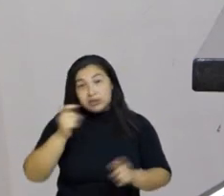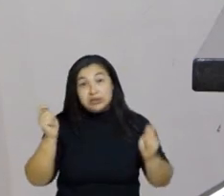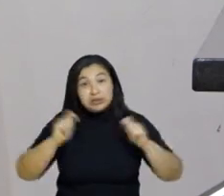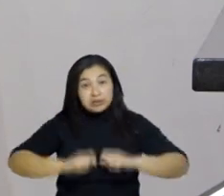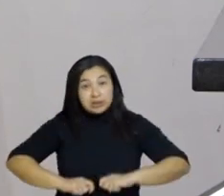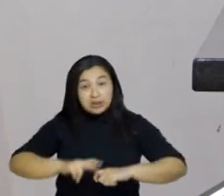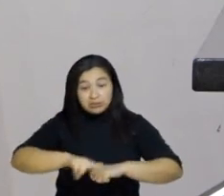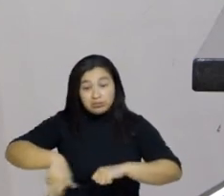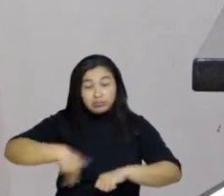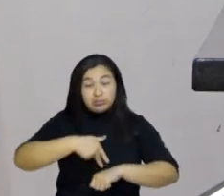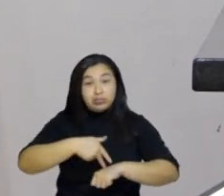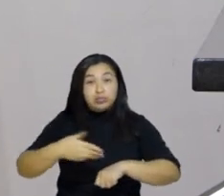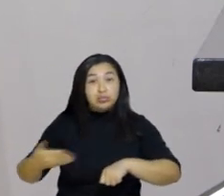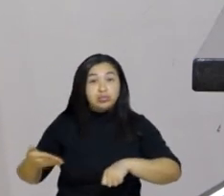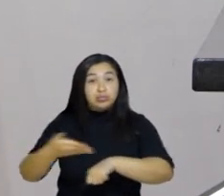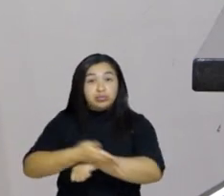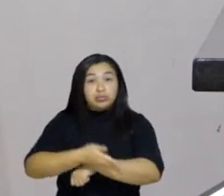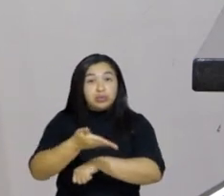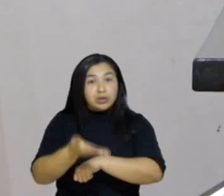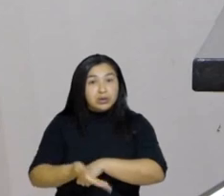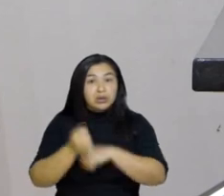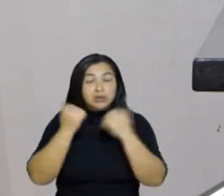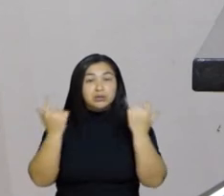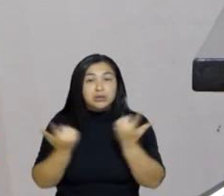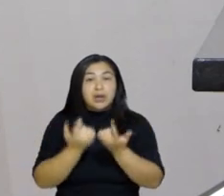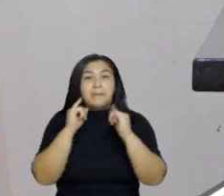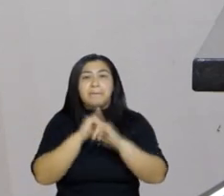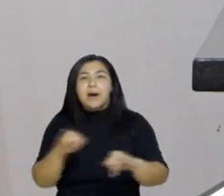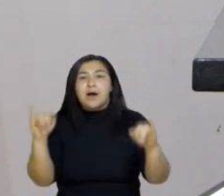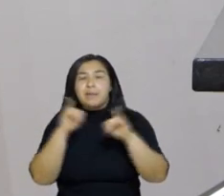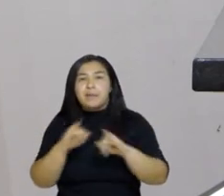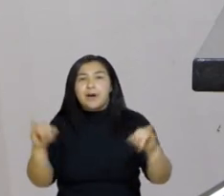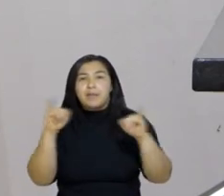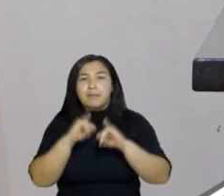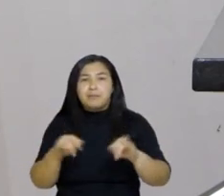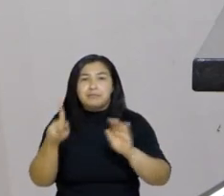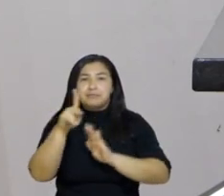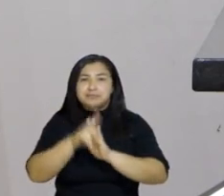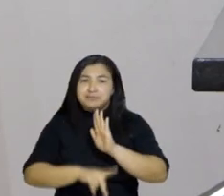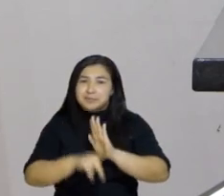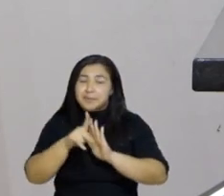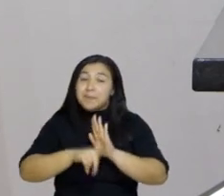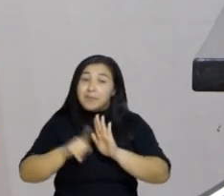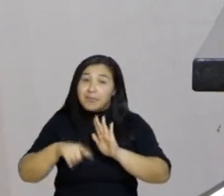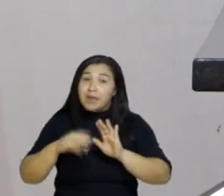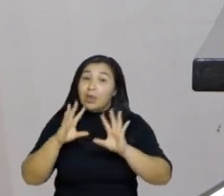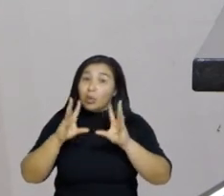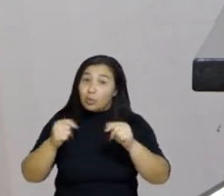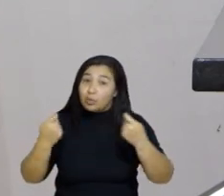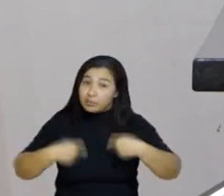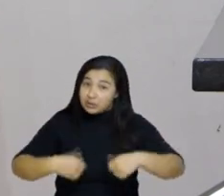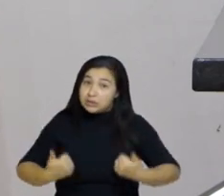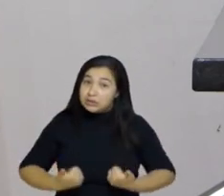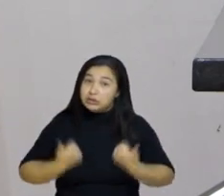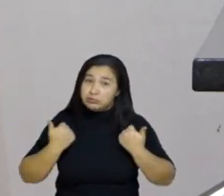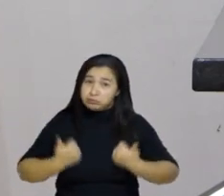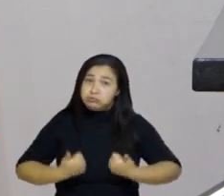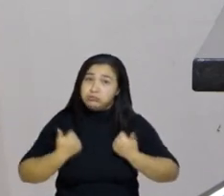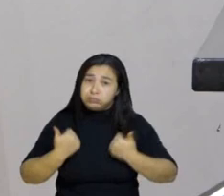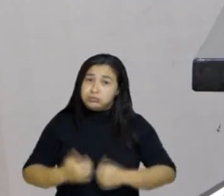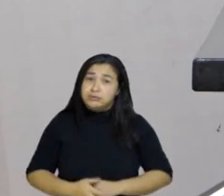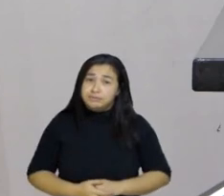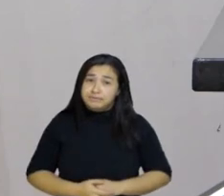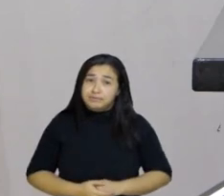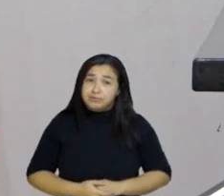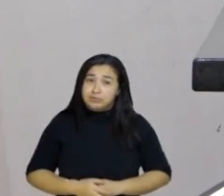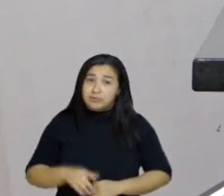trazer, primeiro, a divulgação desse programa, que deve ser um orgulho para todo catarinense. Não foi